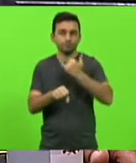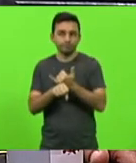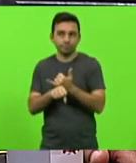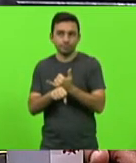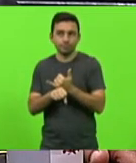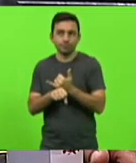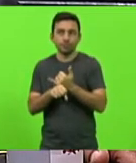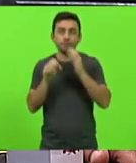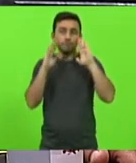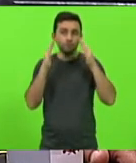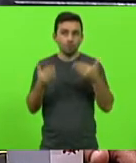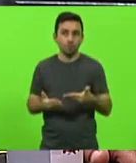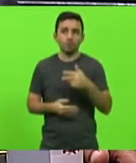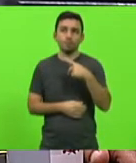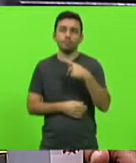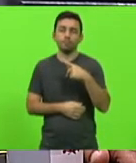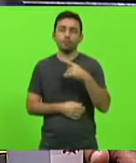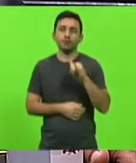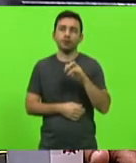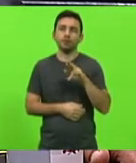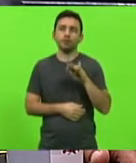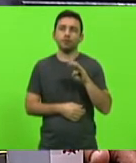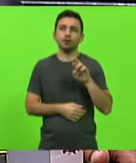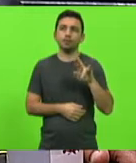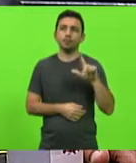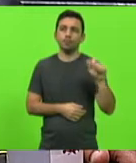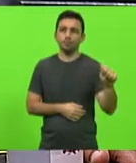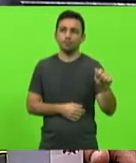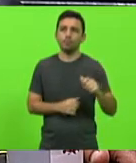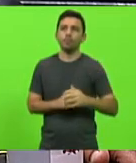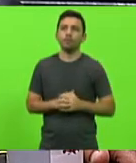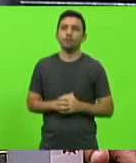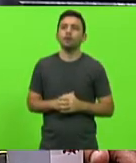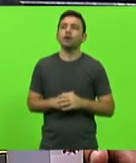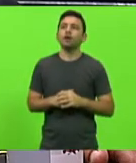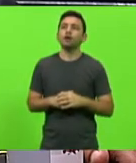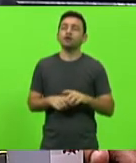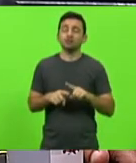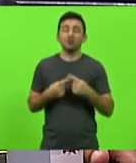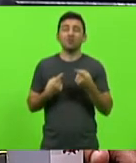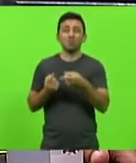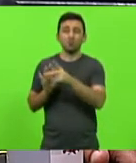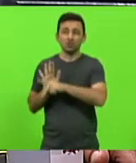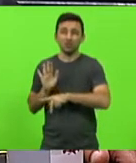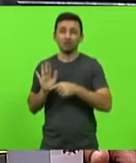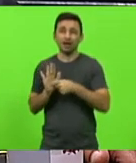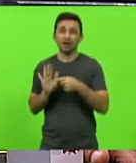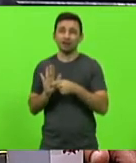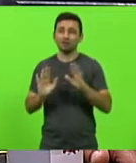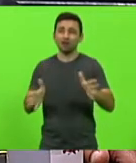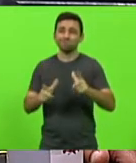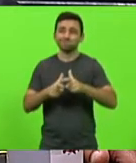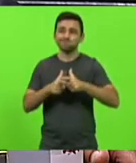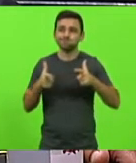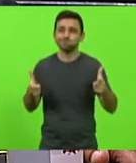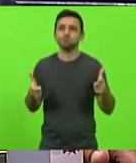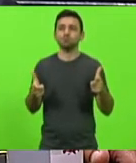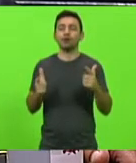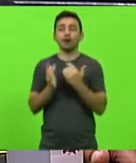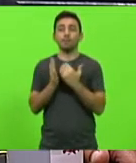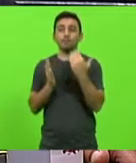no distrito de Piraberaba. É um projeto que vai ampliar as